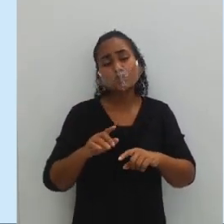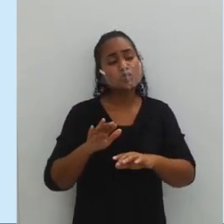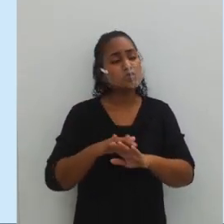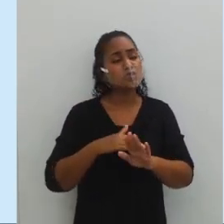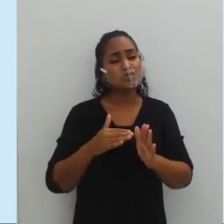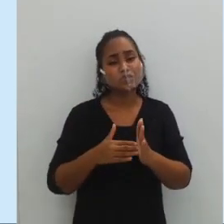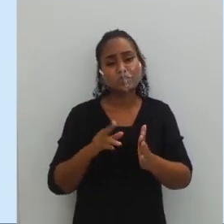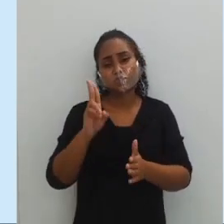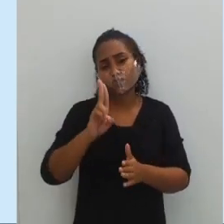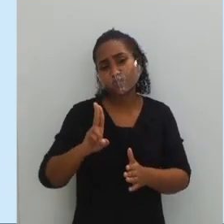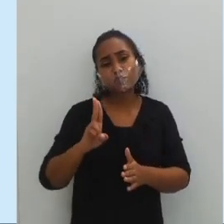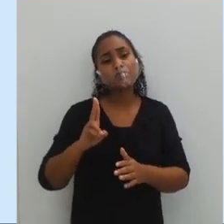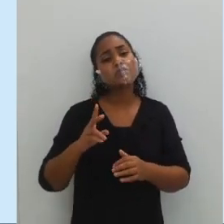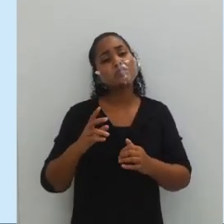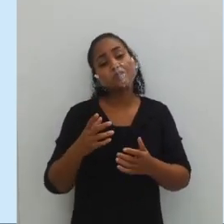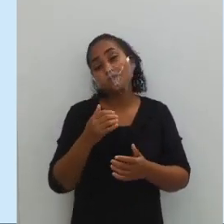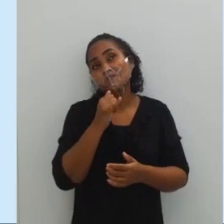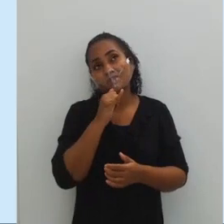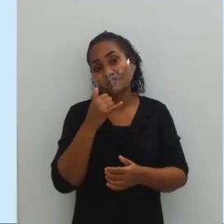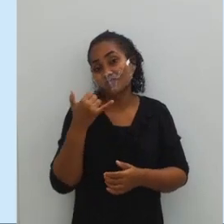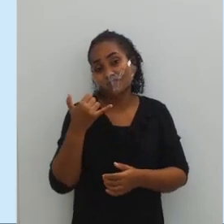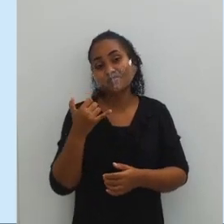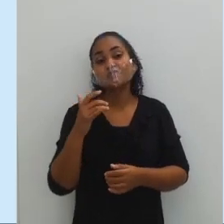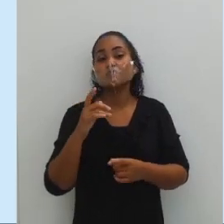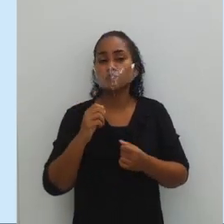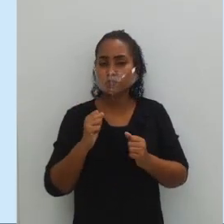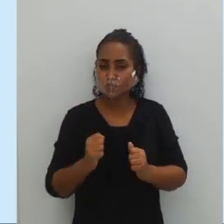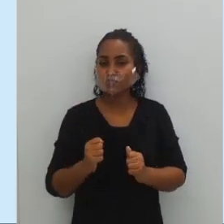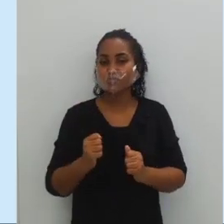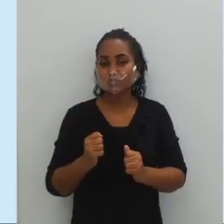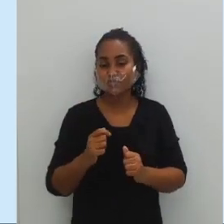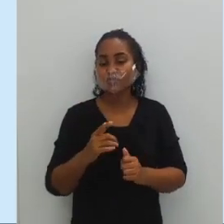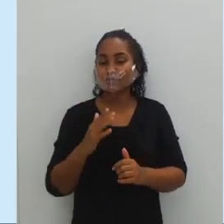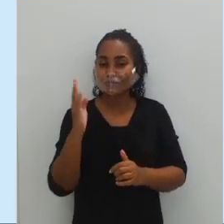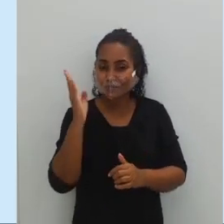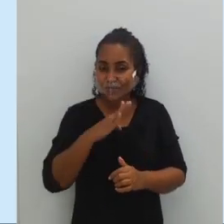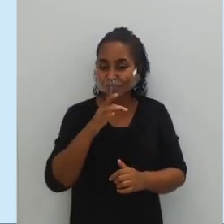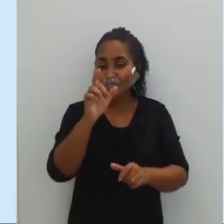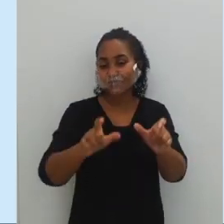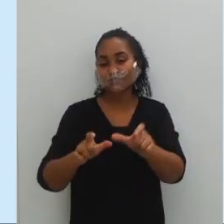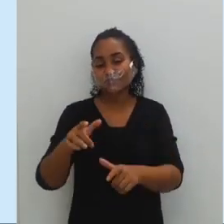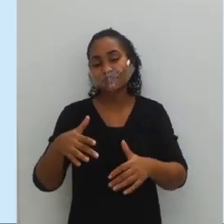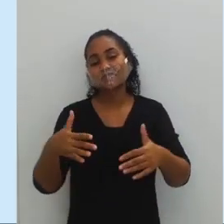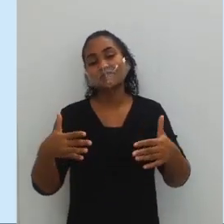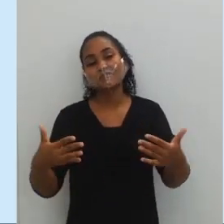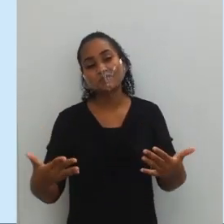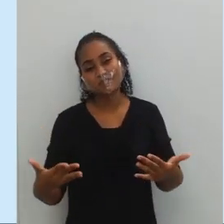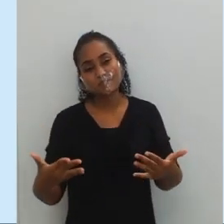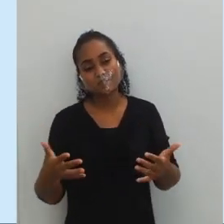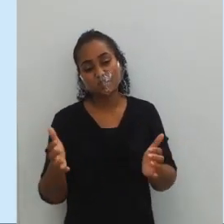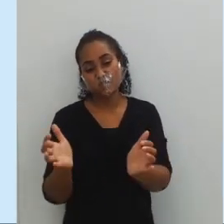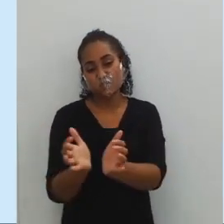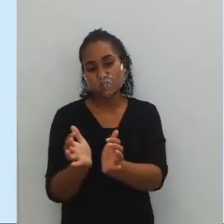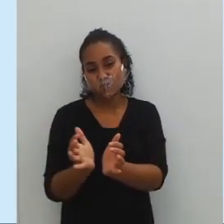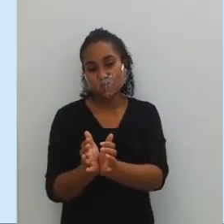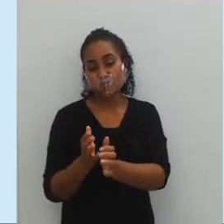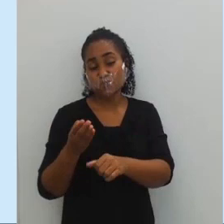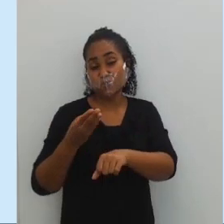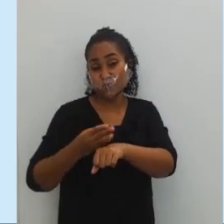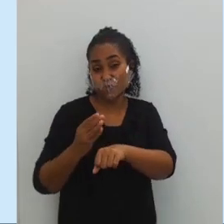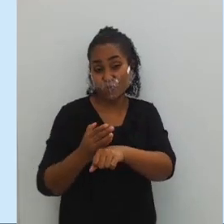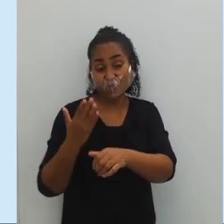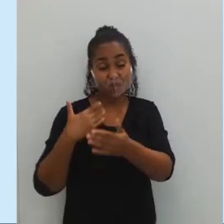na sua mão, se você não usar direito, até uma caneta, ela pode ser uma arma. E aí as pessoas, a elite